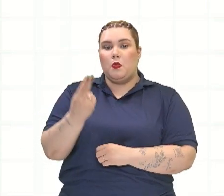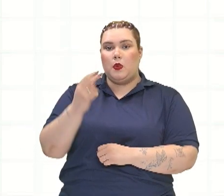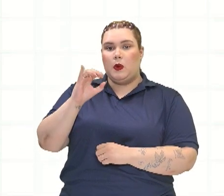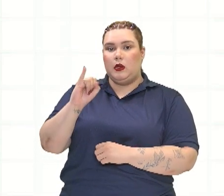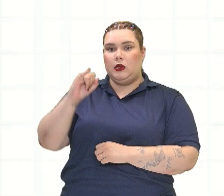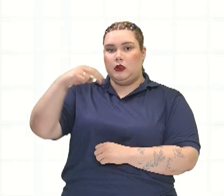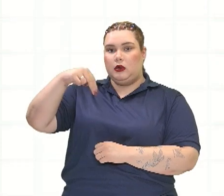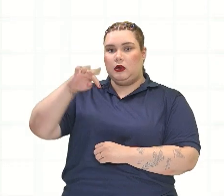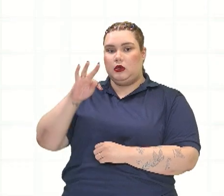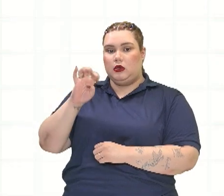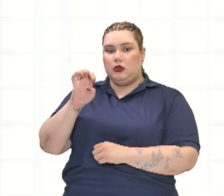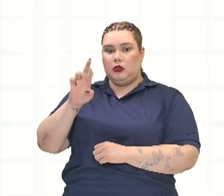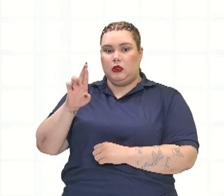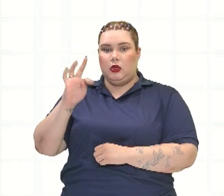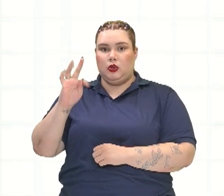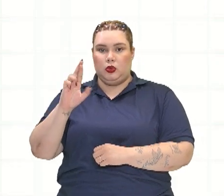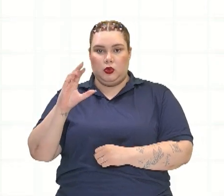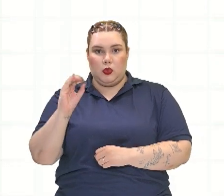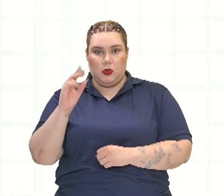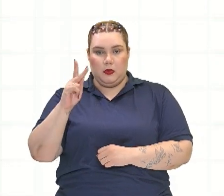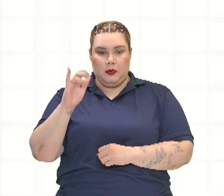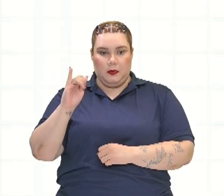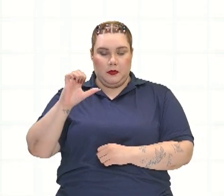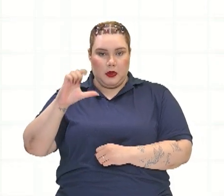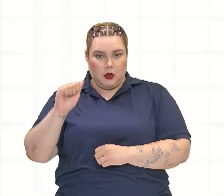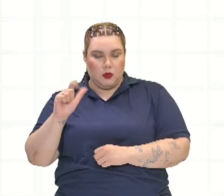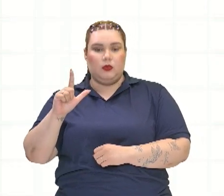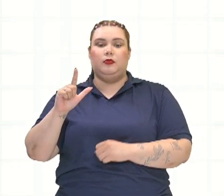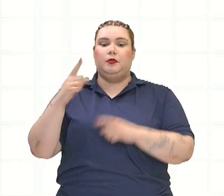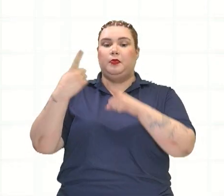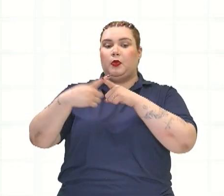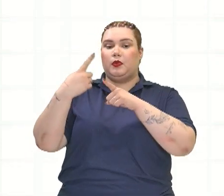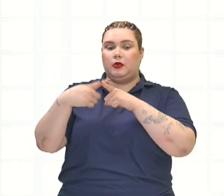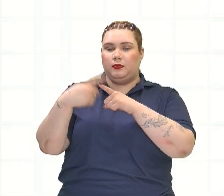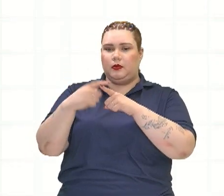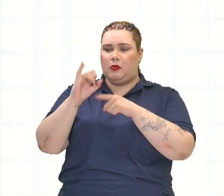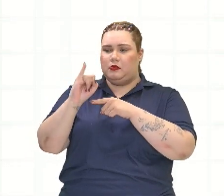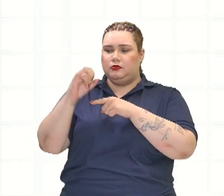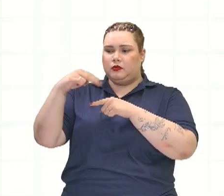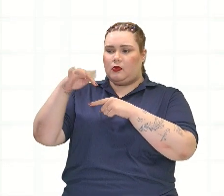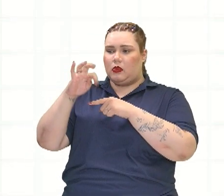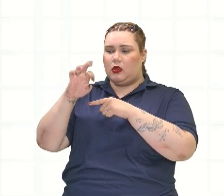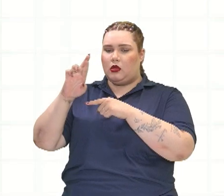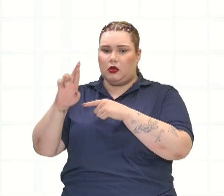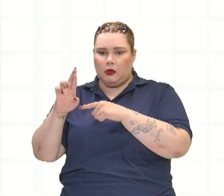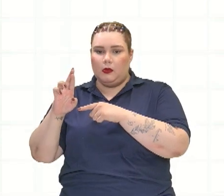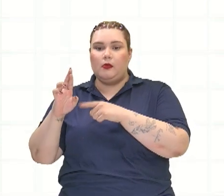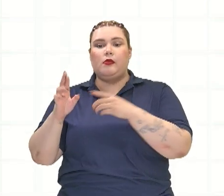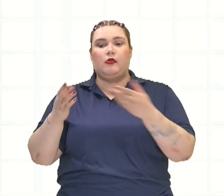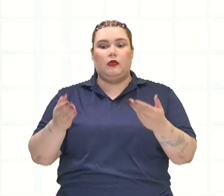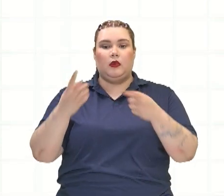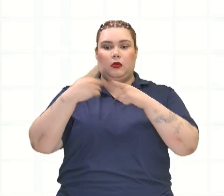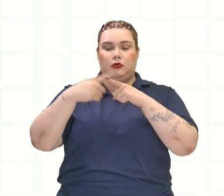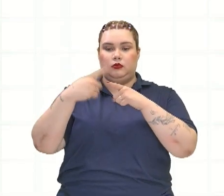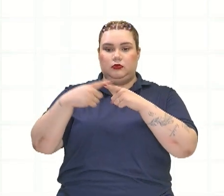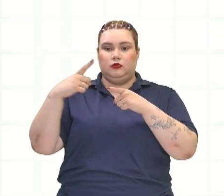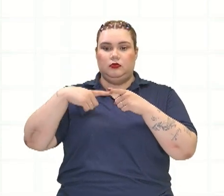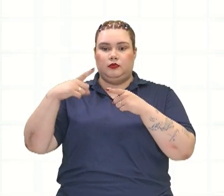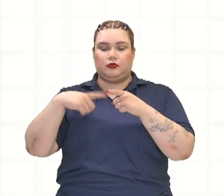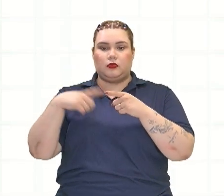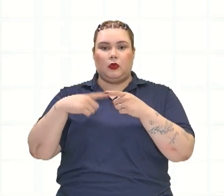tá? Como a gente pode observar. Por que intertropical? Porque essa zona está localizada entre